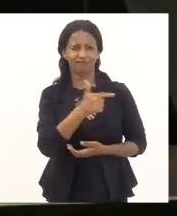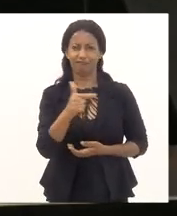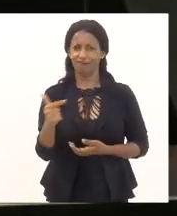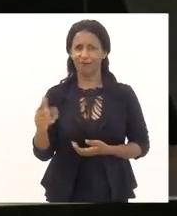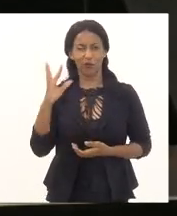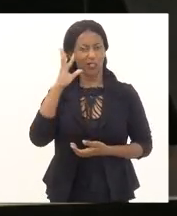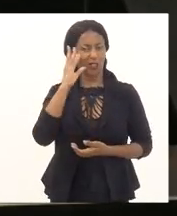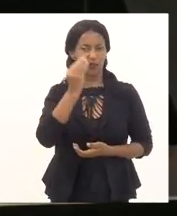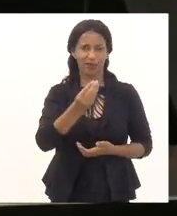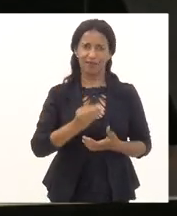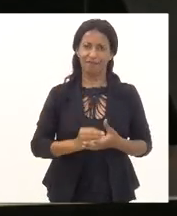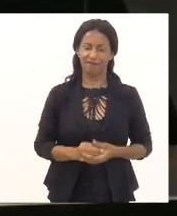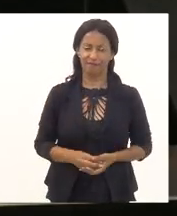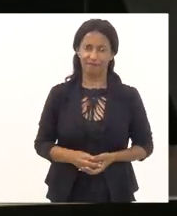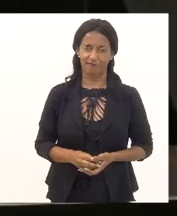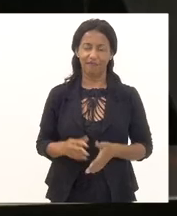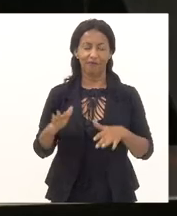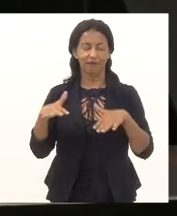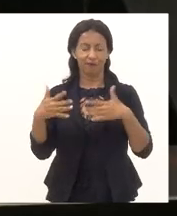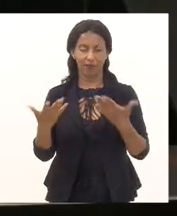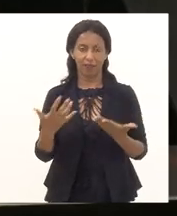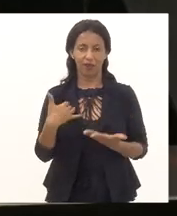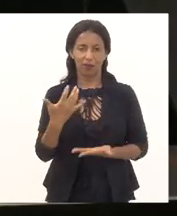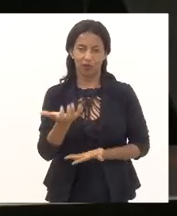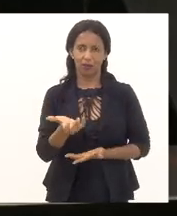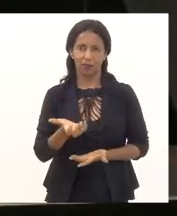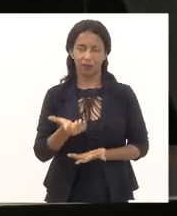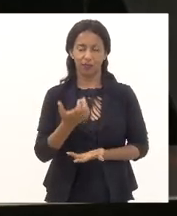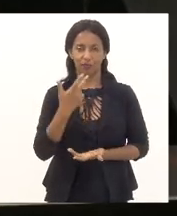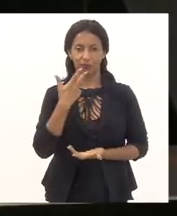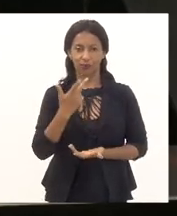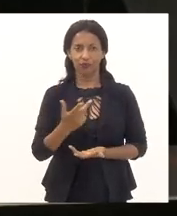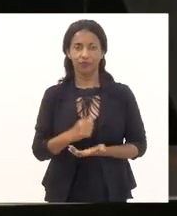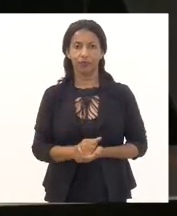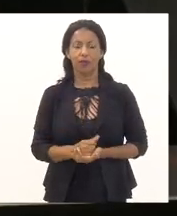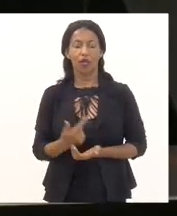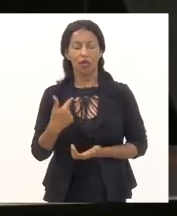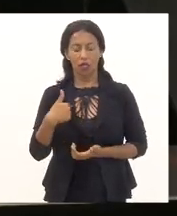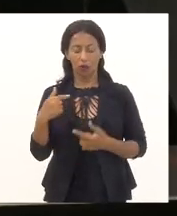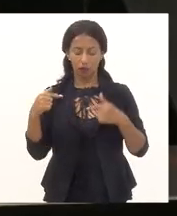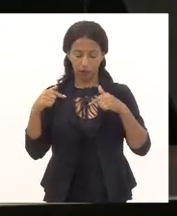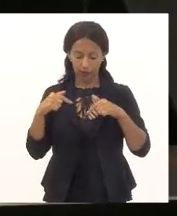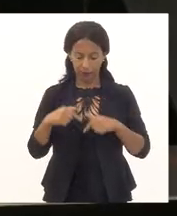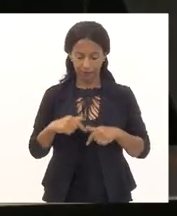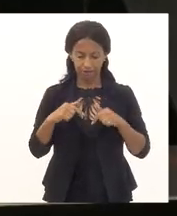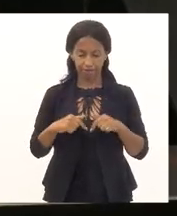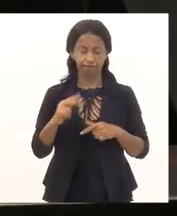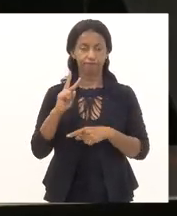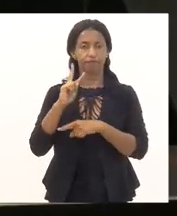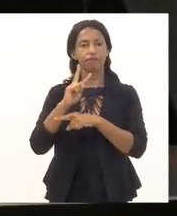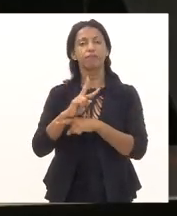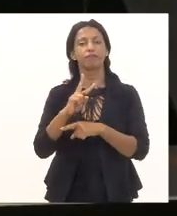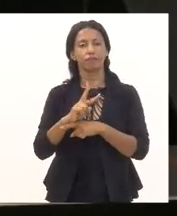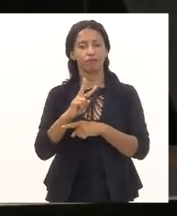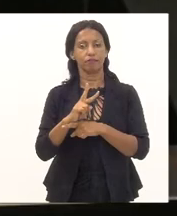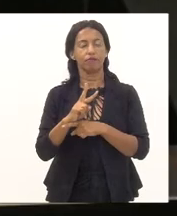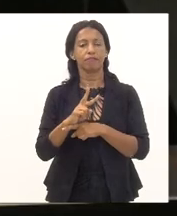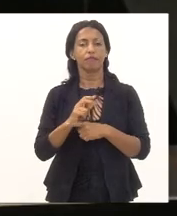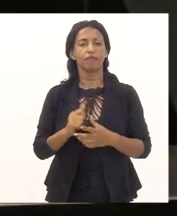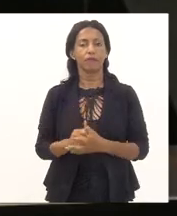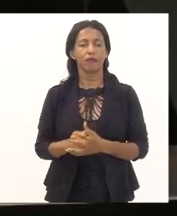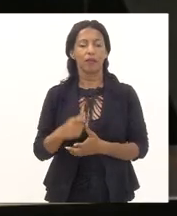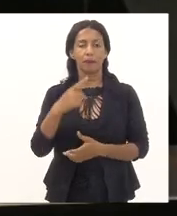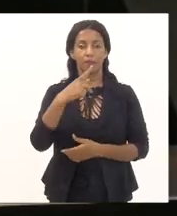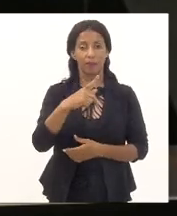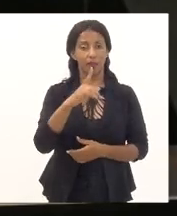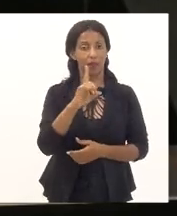esta decisão. Então, eu quero dizer que estarei aqui defendendo as bandeiras do